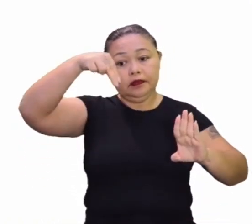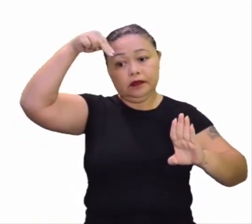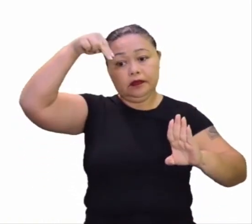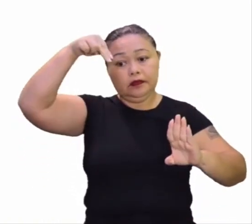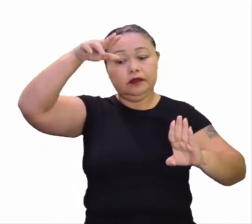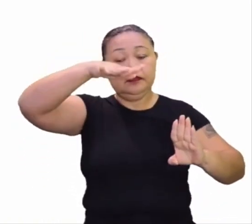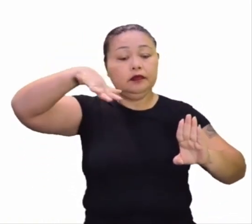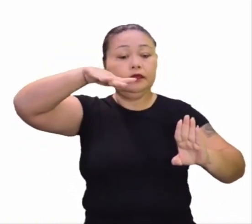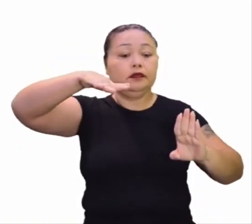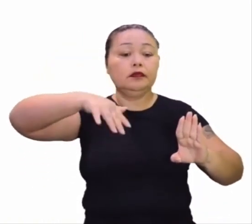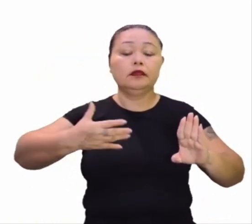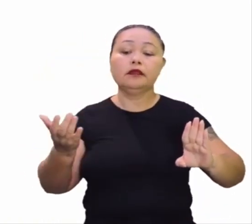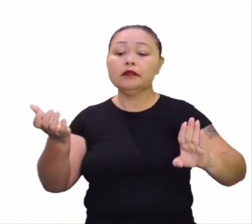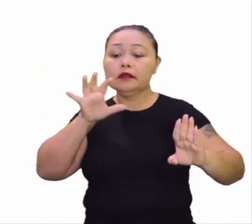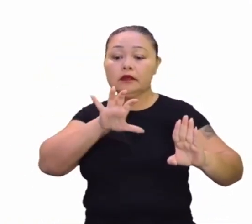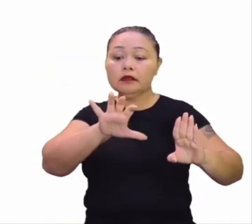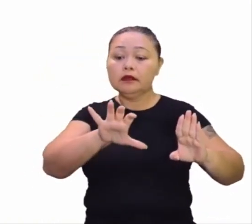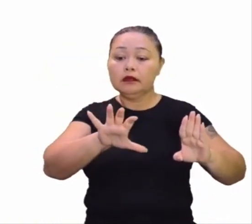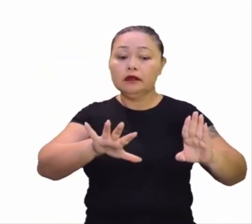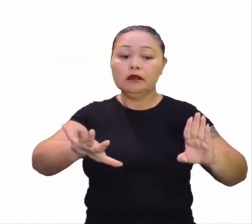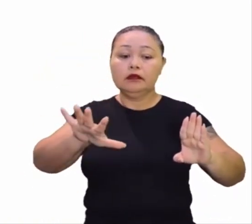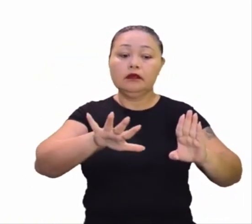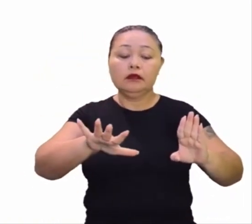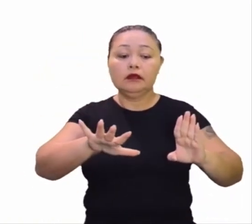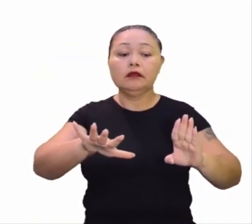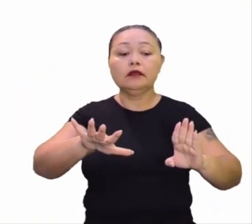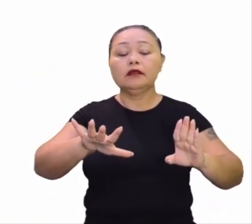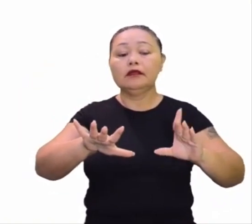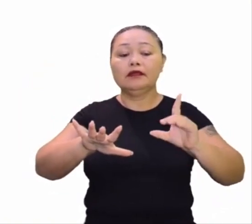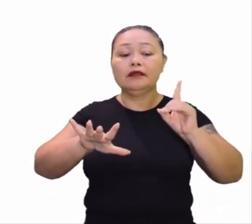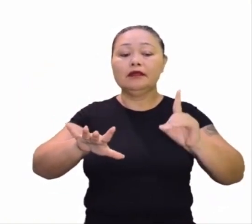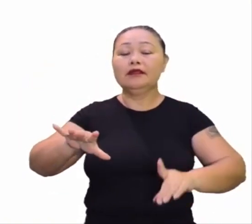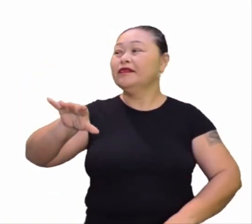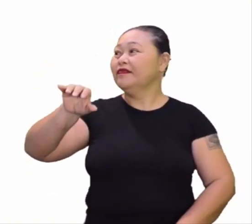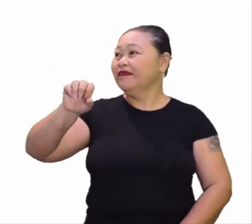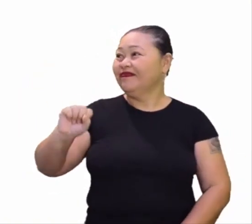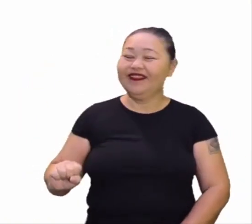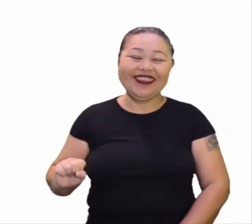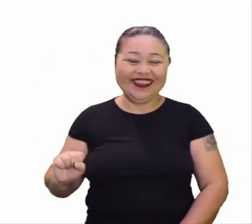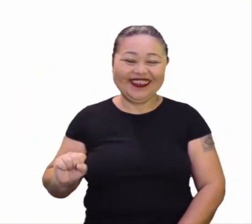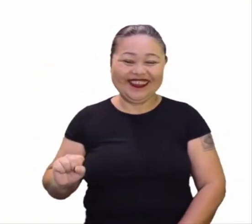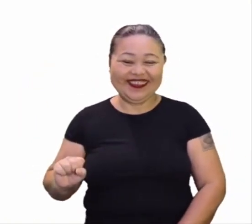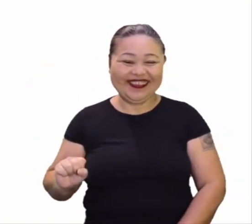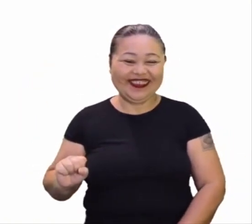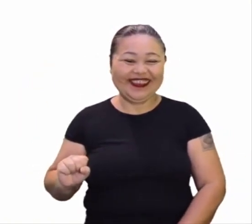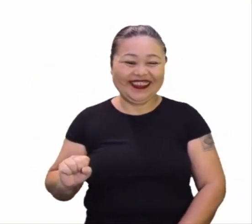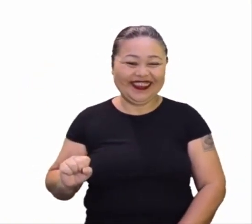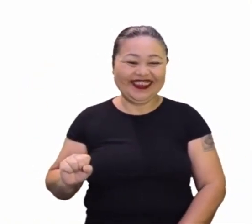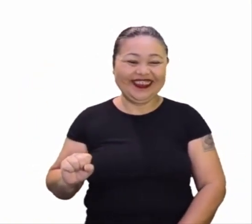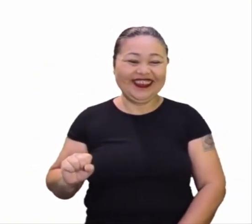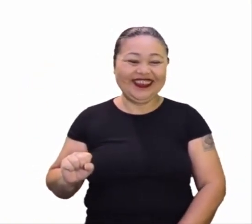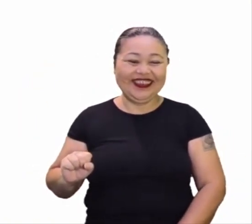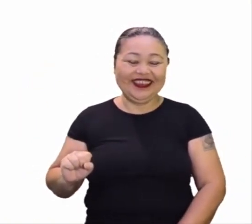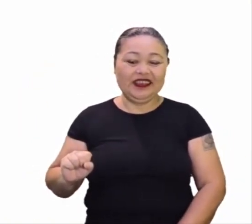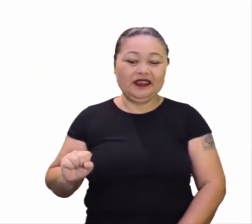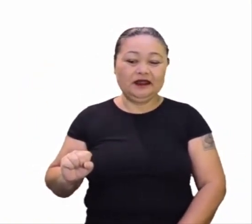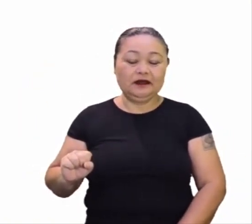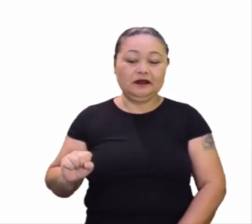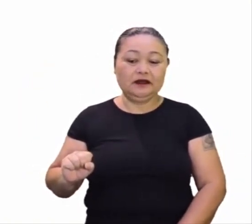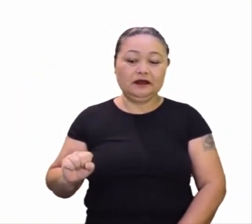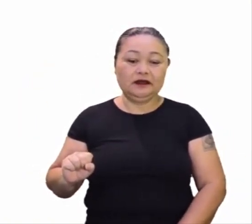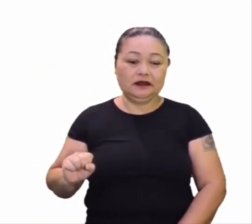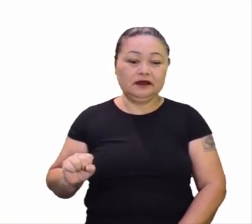B. Nortistas. C. Centristas. D. Que palavra é essa, Rogério? Centristas. Centristas,